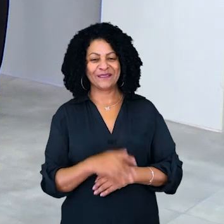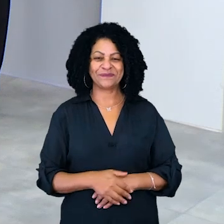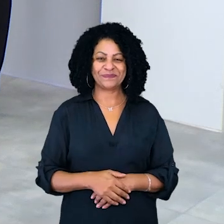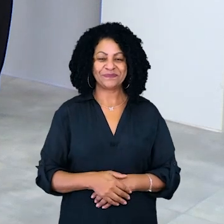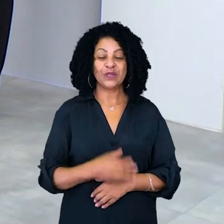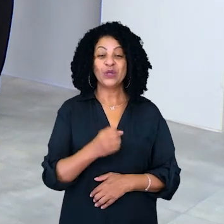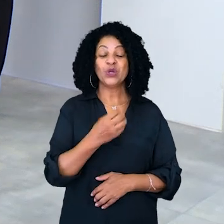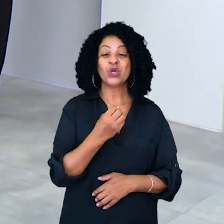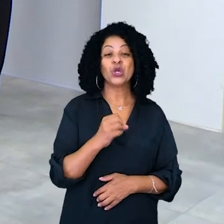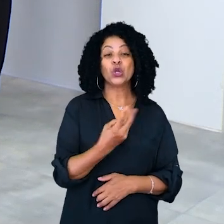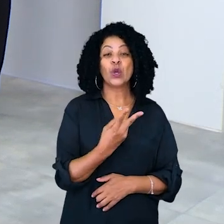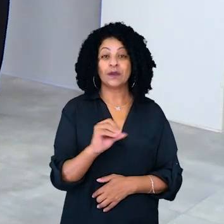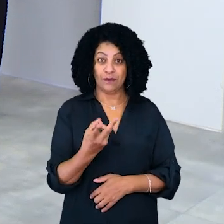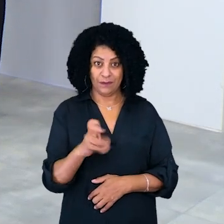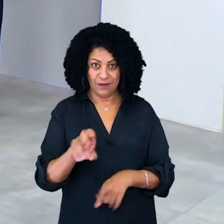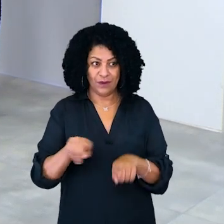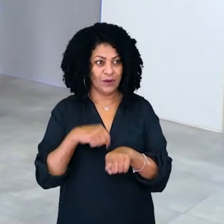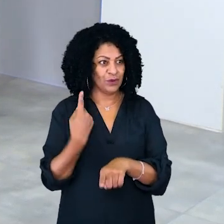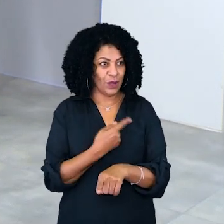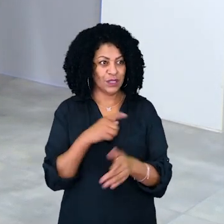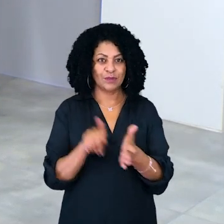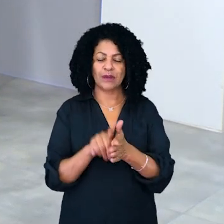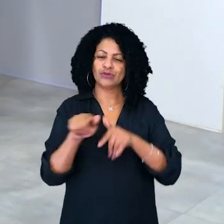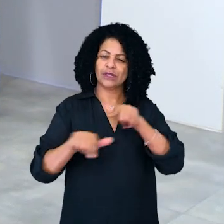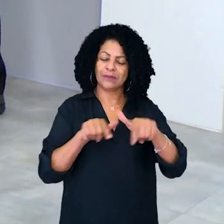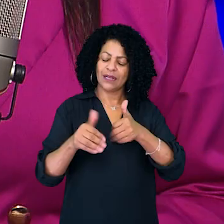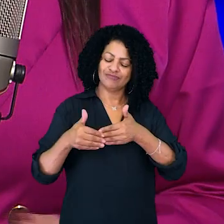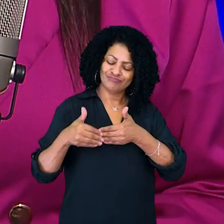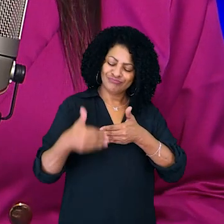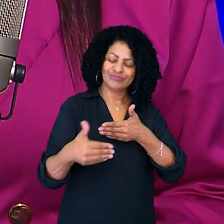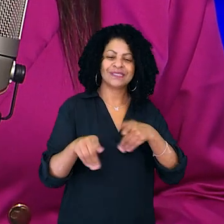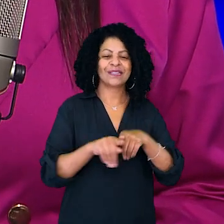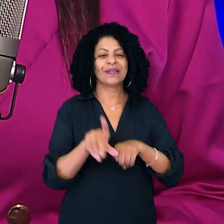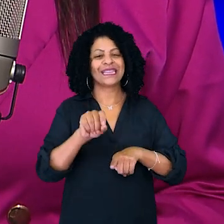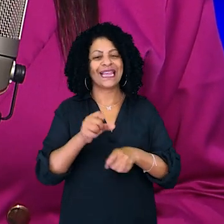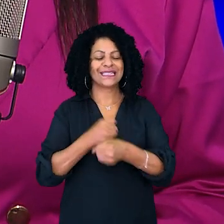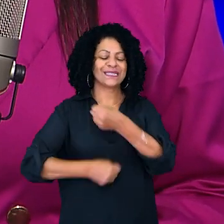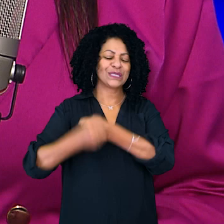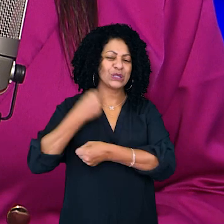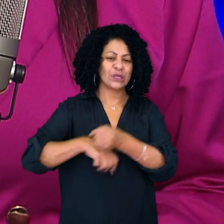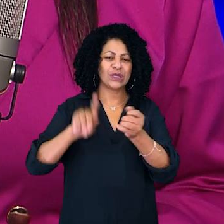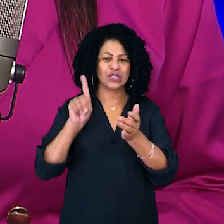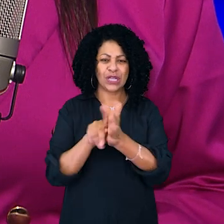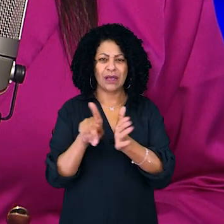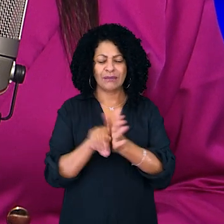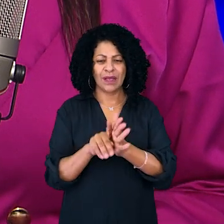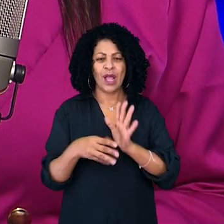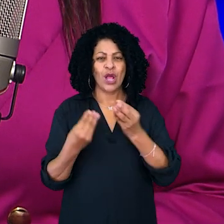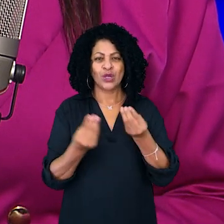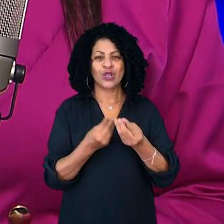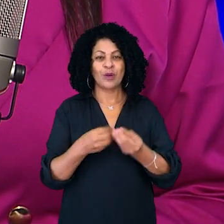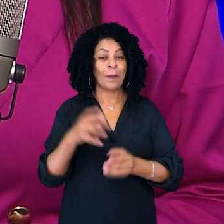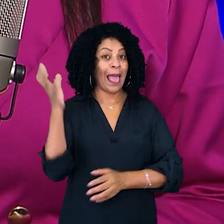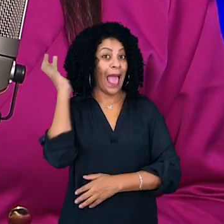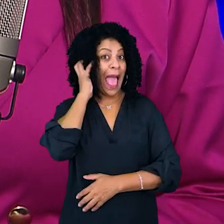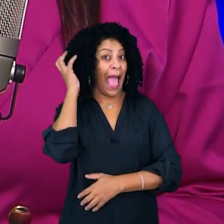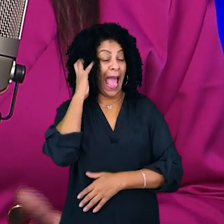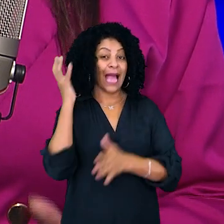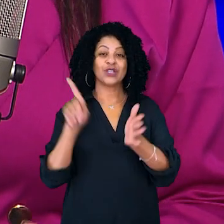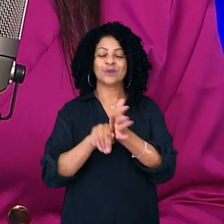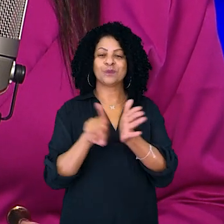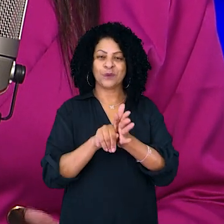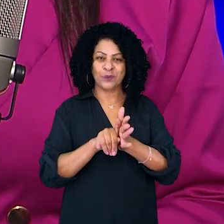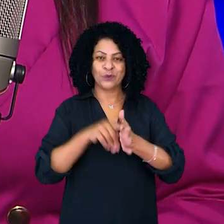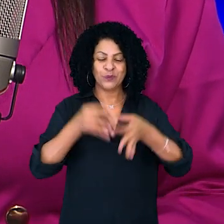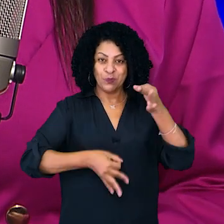Em 2025, ultrapassamos 2.000 edições do Trabalho e Justiça. Há 10 anos, o programa é transmitido diariamente pela Rádio Justiça.